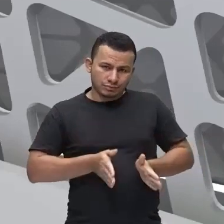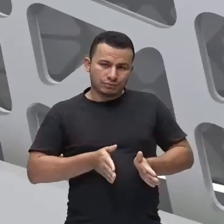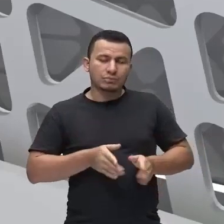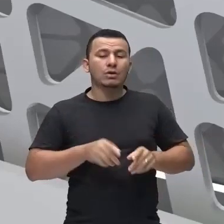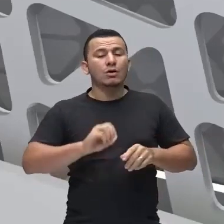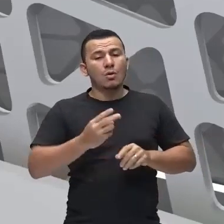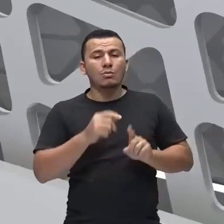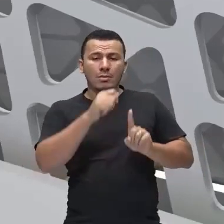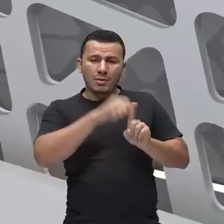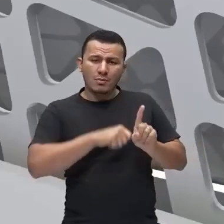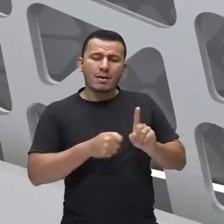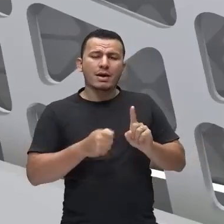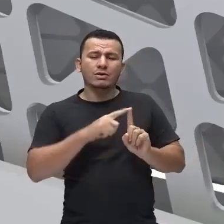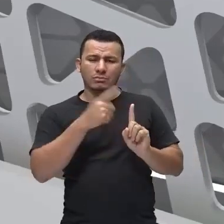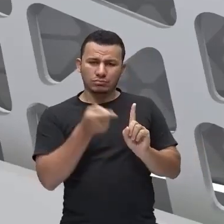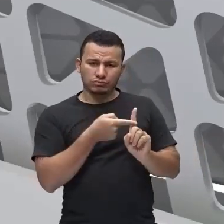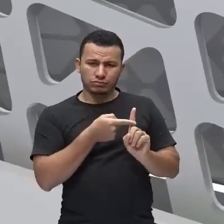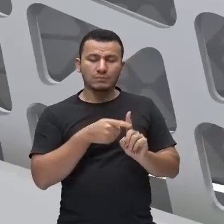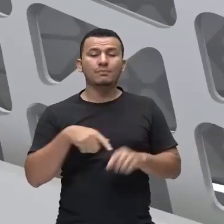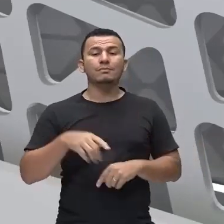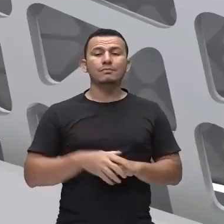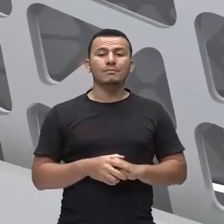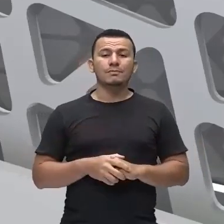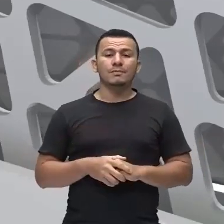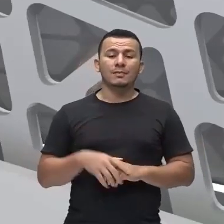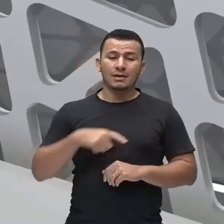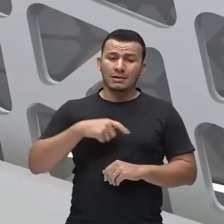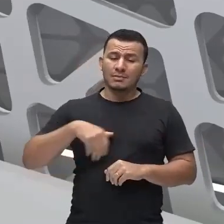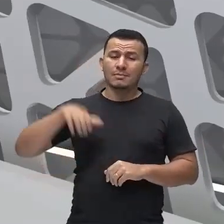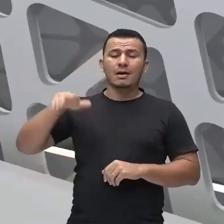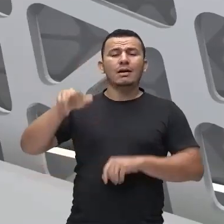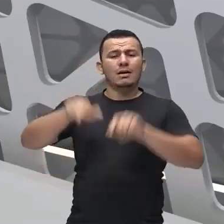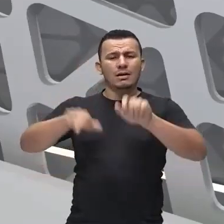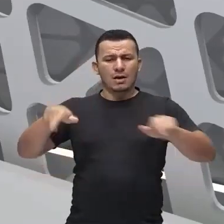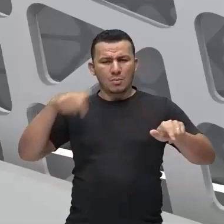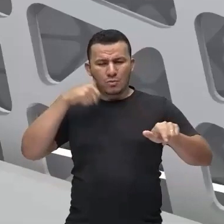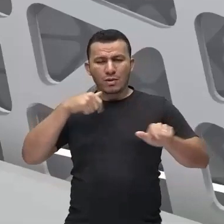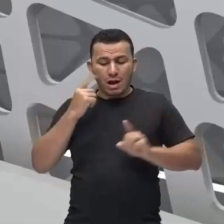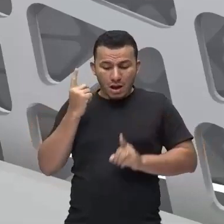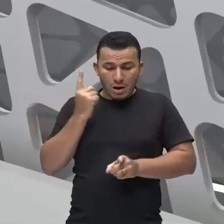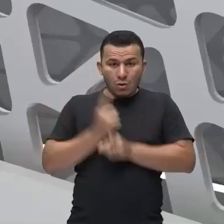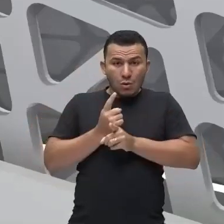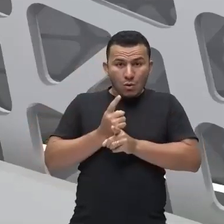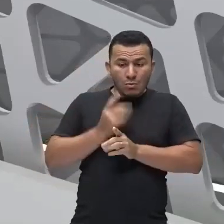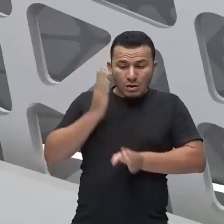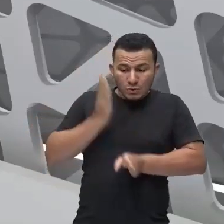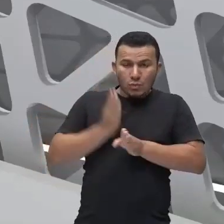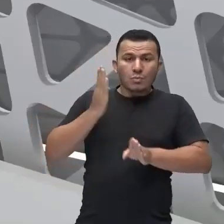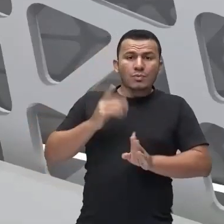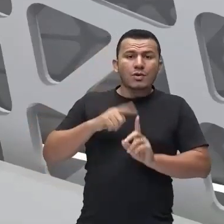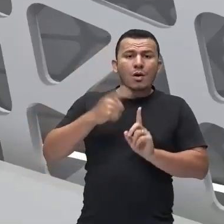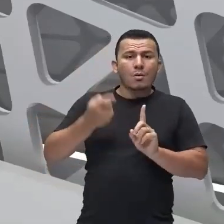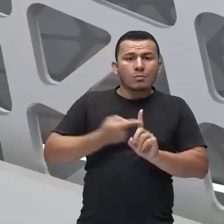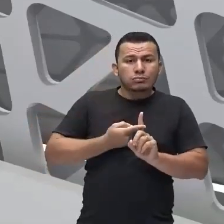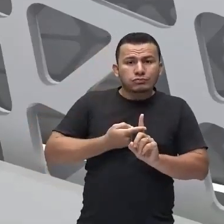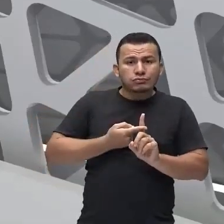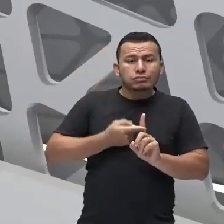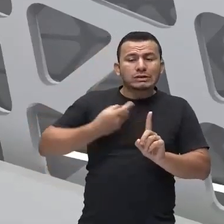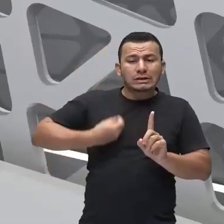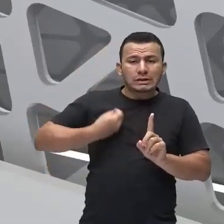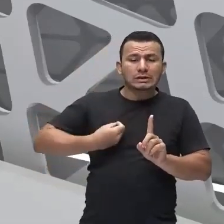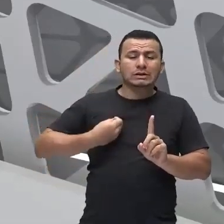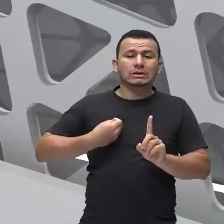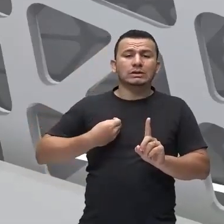gestação. Existe muito de que as mulheres, quando descobrem que estão gestantes logo no